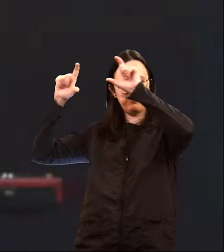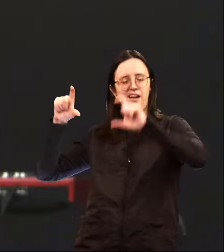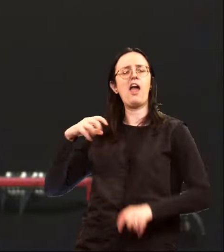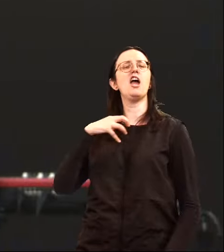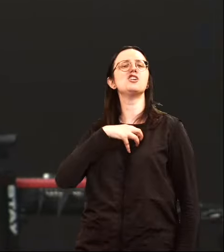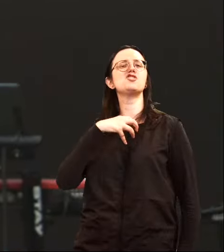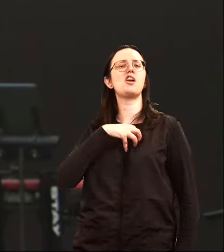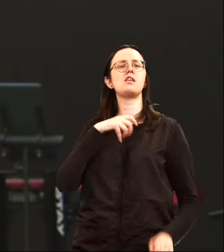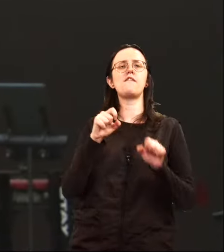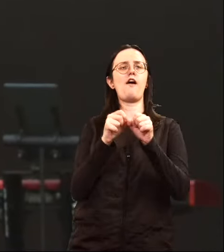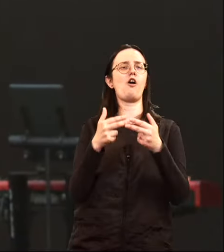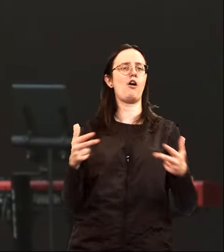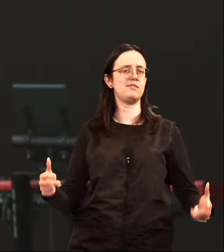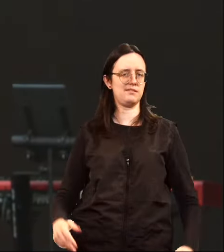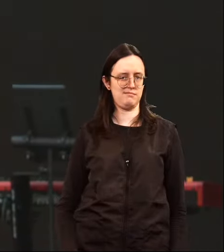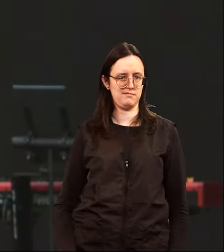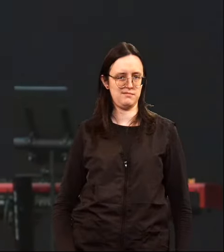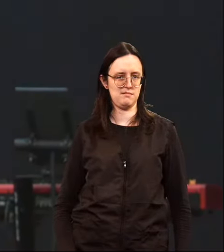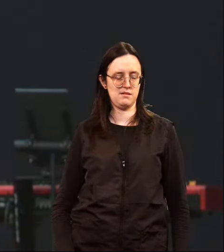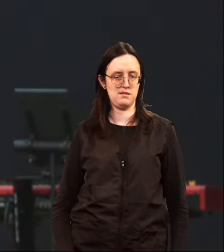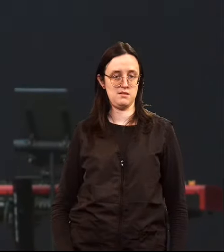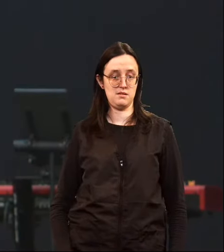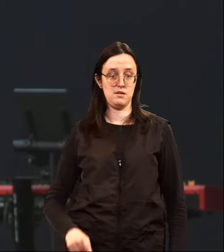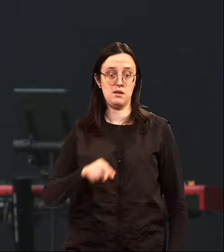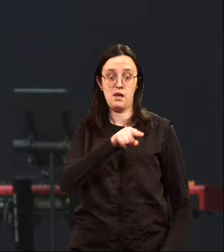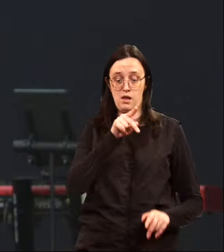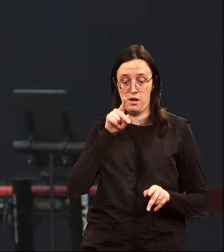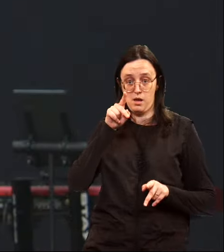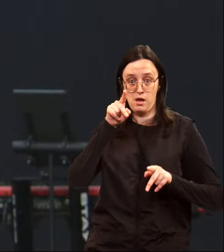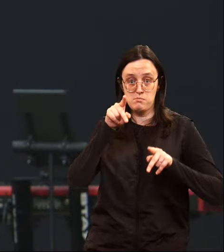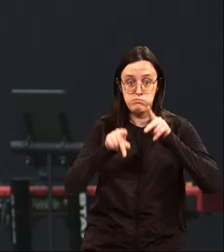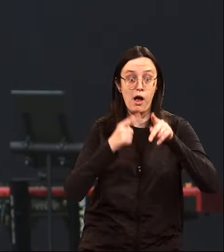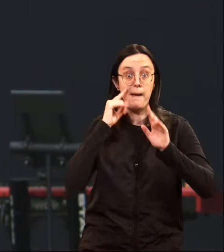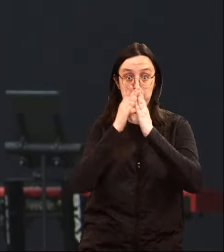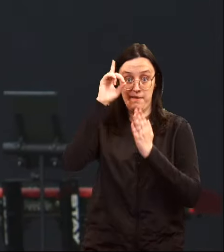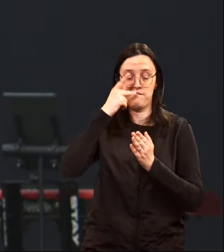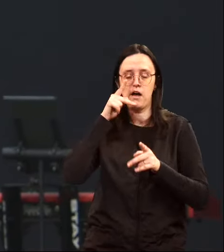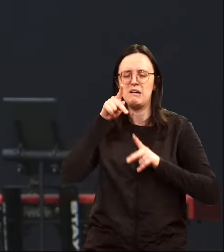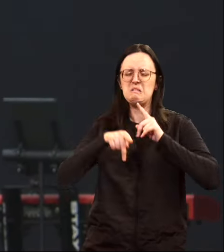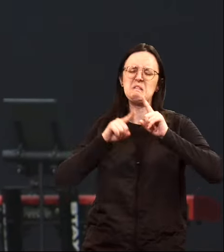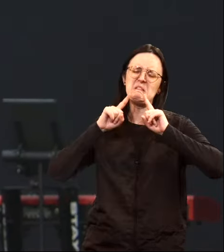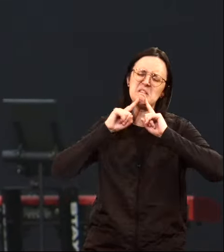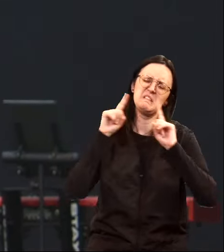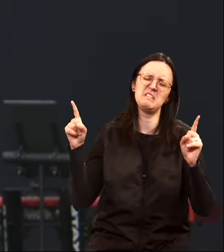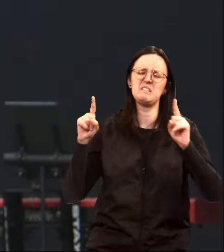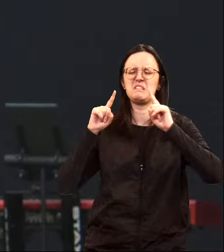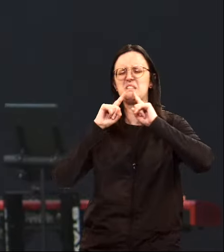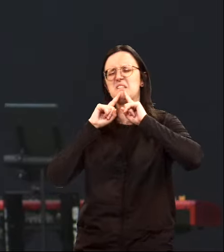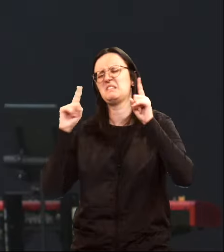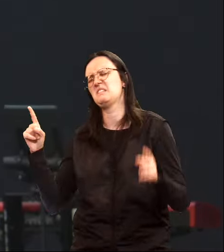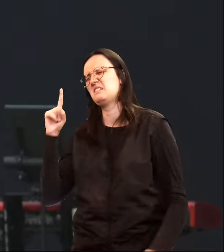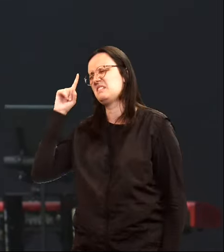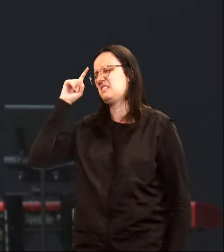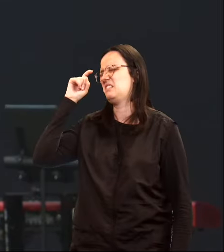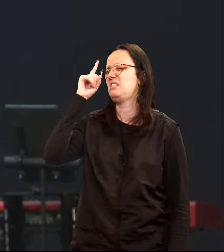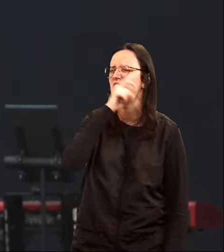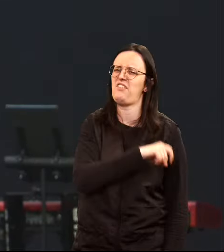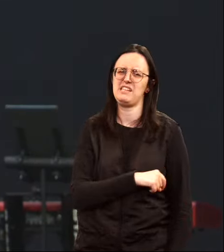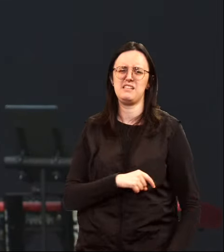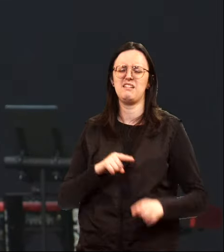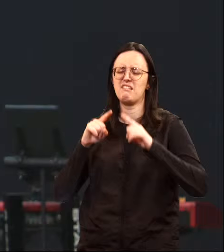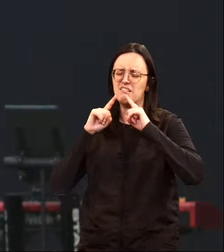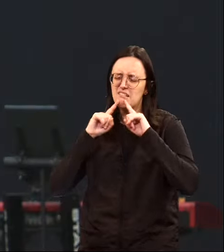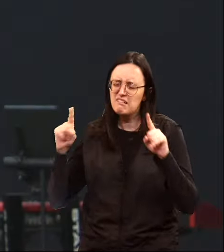assim: aconteceu que o povo começou a queixar-se das suas dificuldades, ou diante